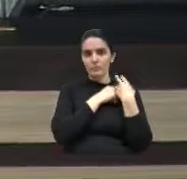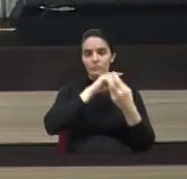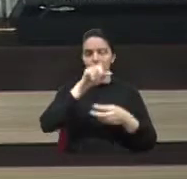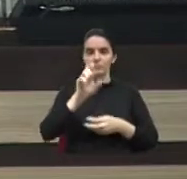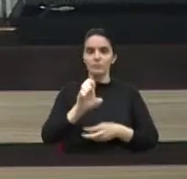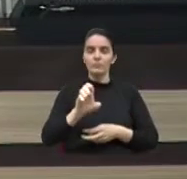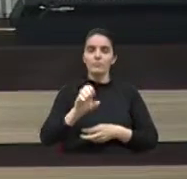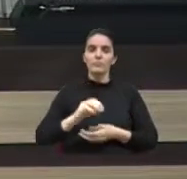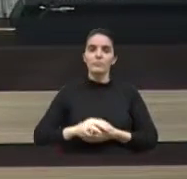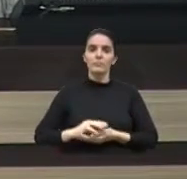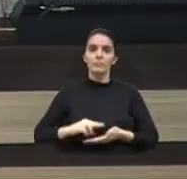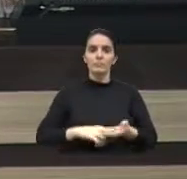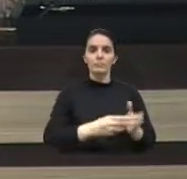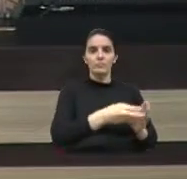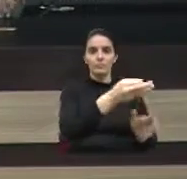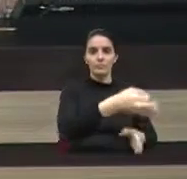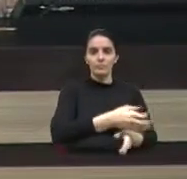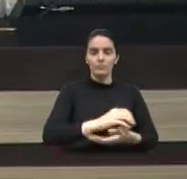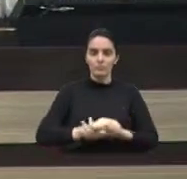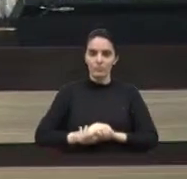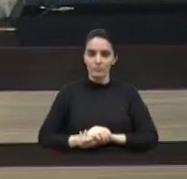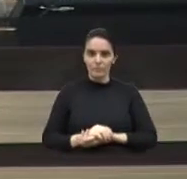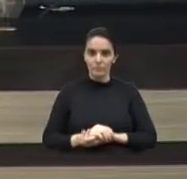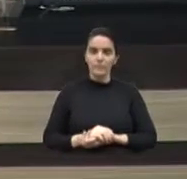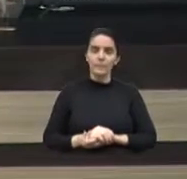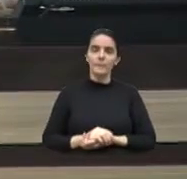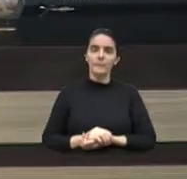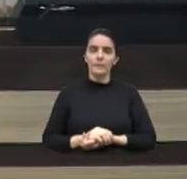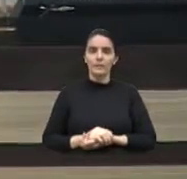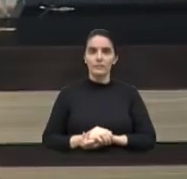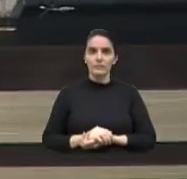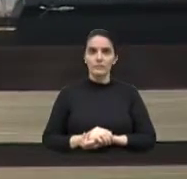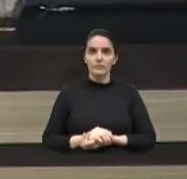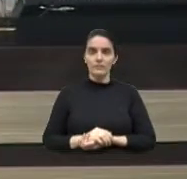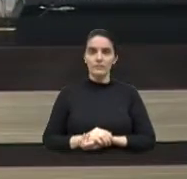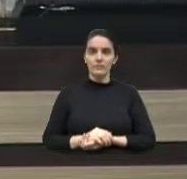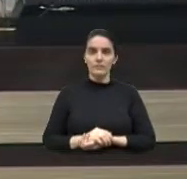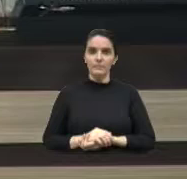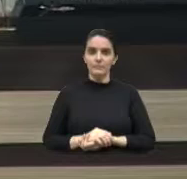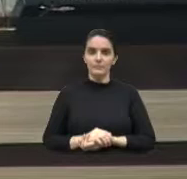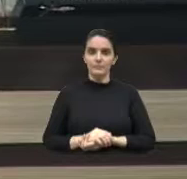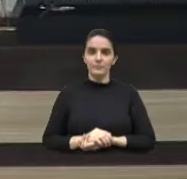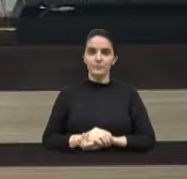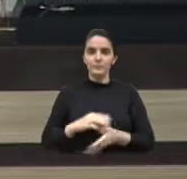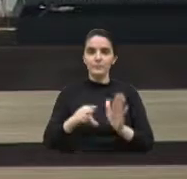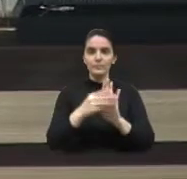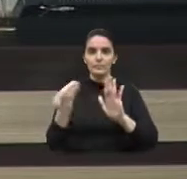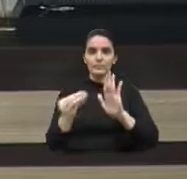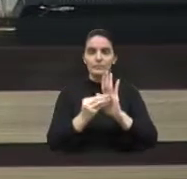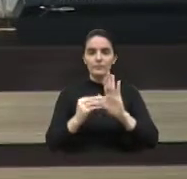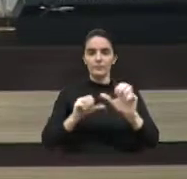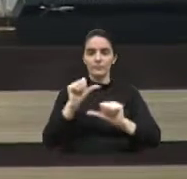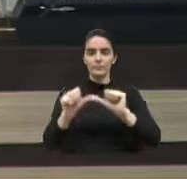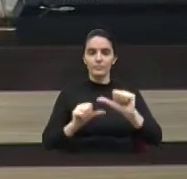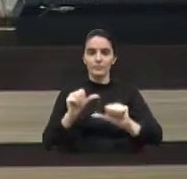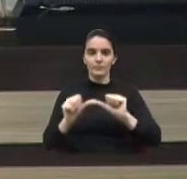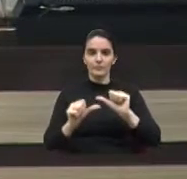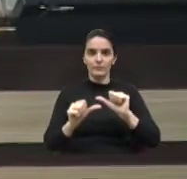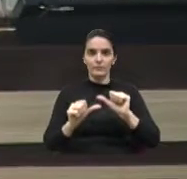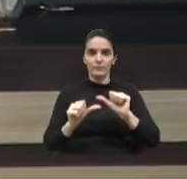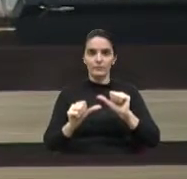Bernardo. Encaminhe-se às comissões competentes. Emenda modificativa